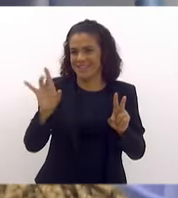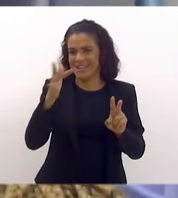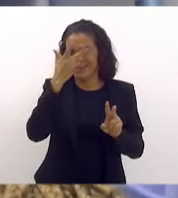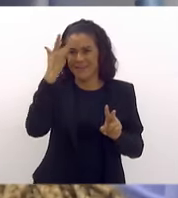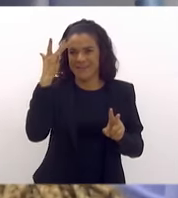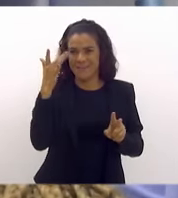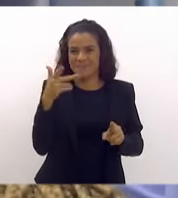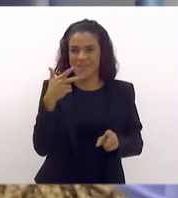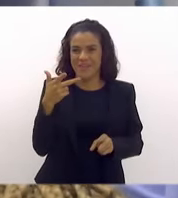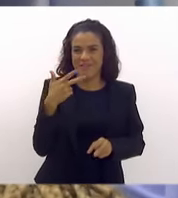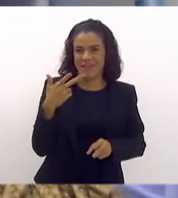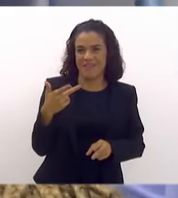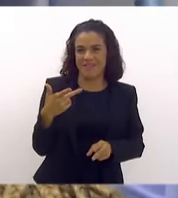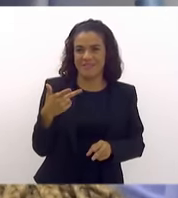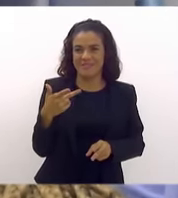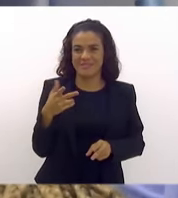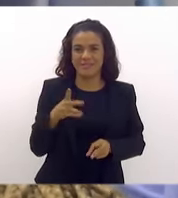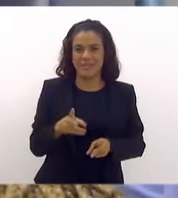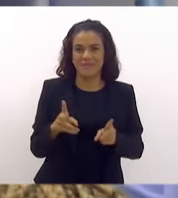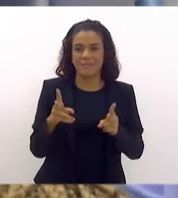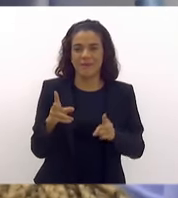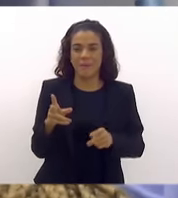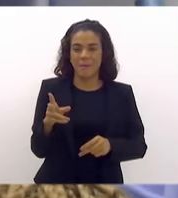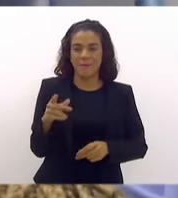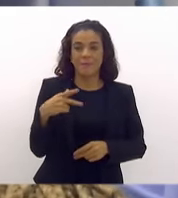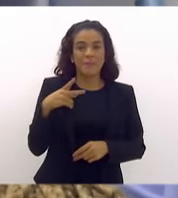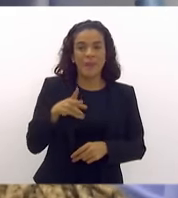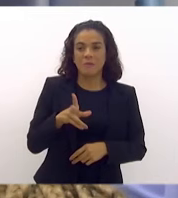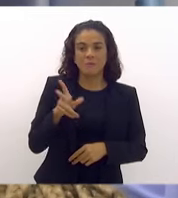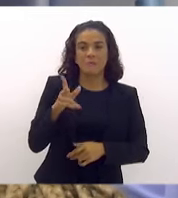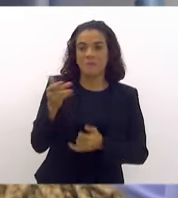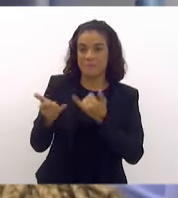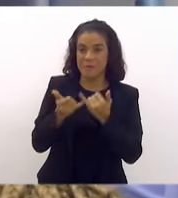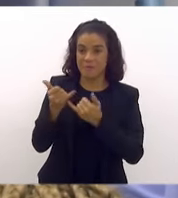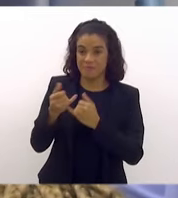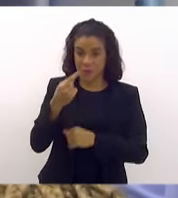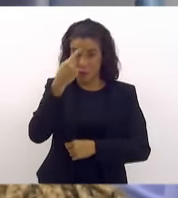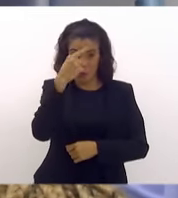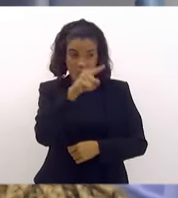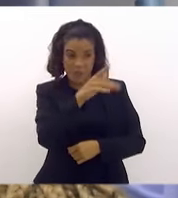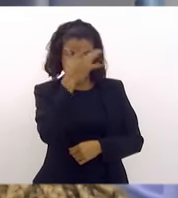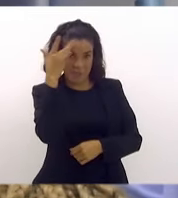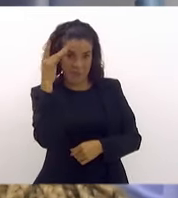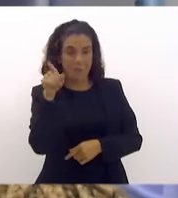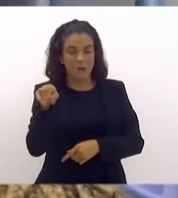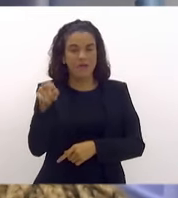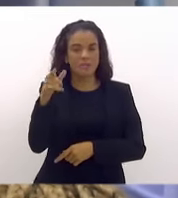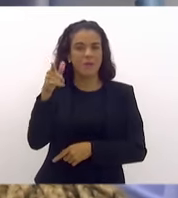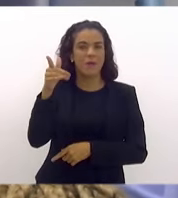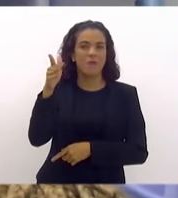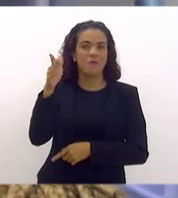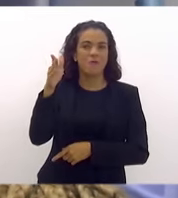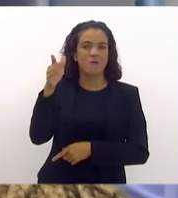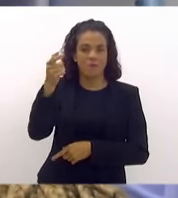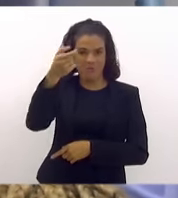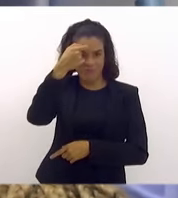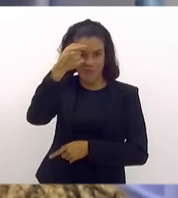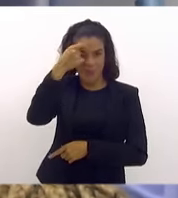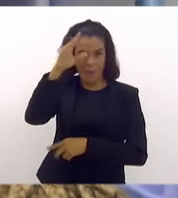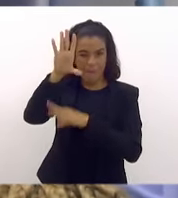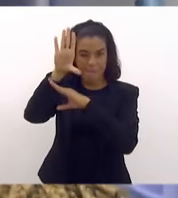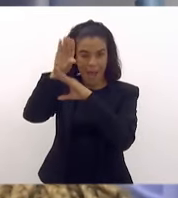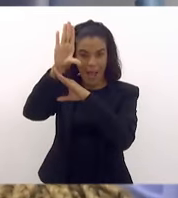que fico falando que tenho eh eu sempre brinco que eu falo Olha eu não sei o nome da pessoa mas eu tenho memória